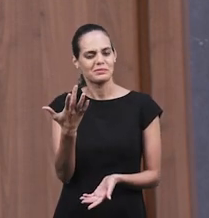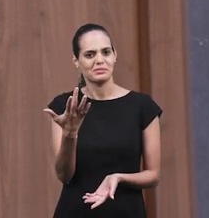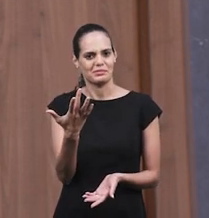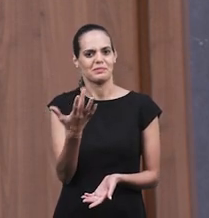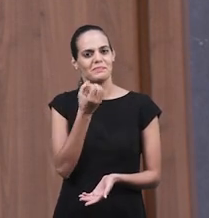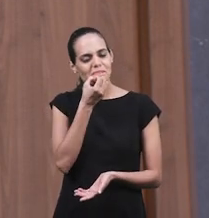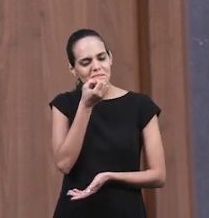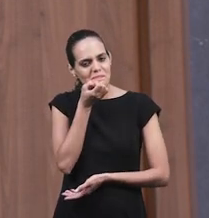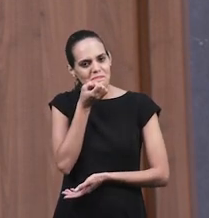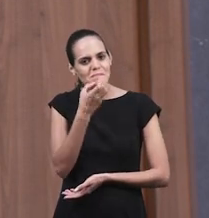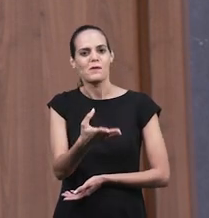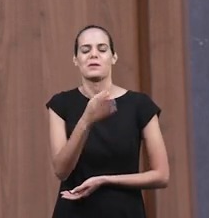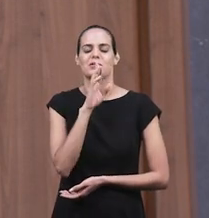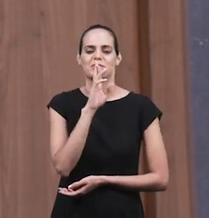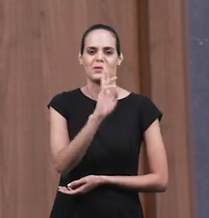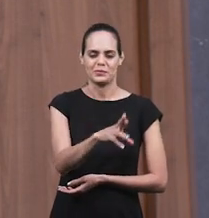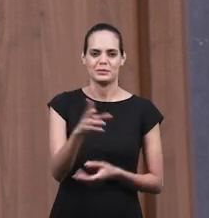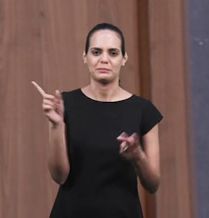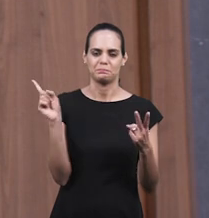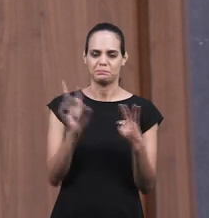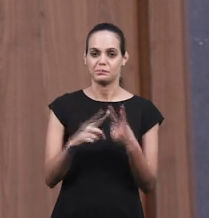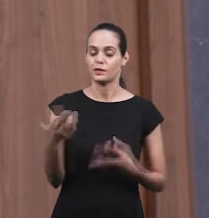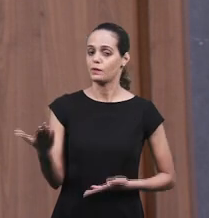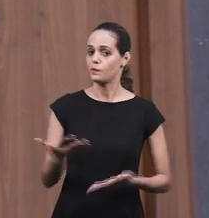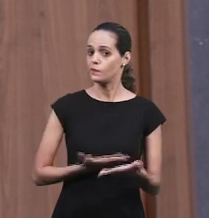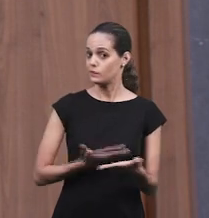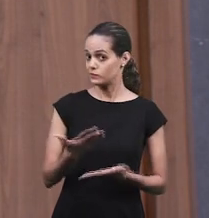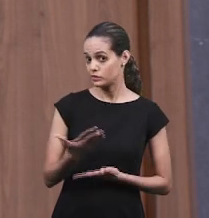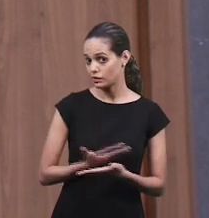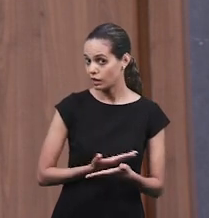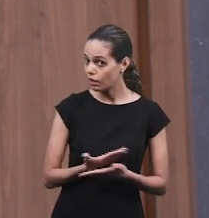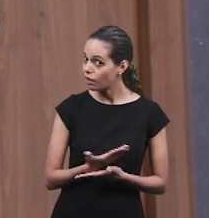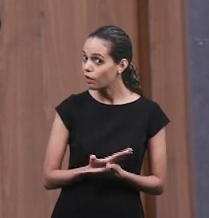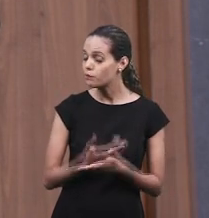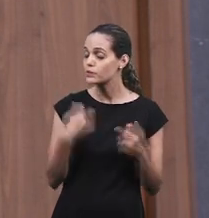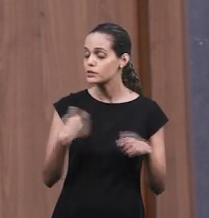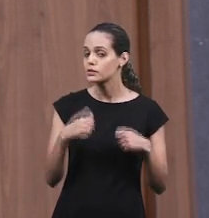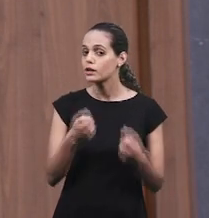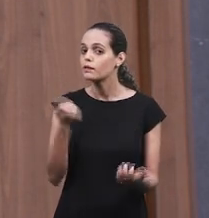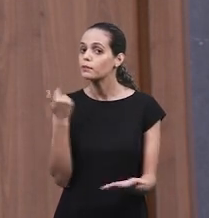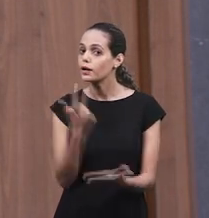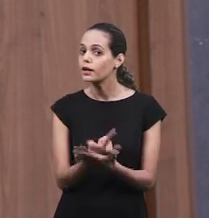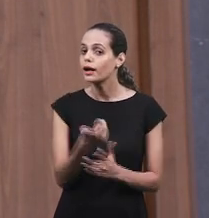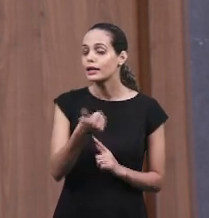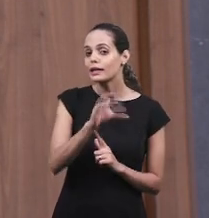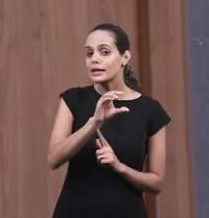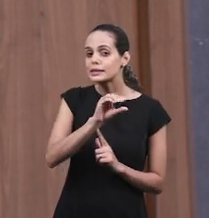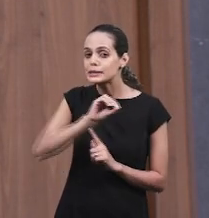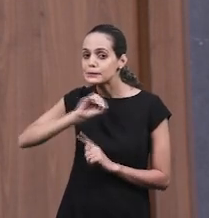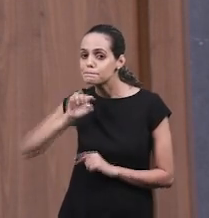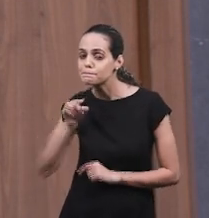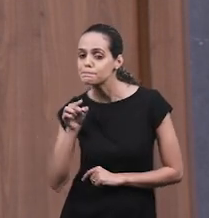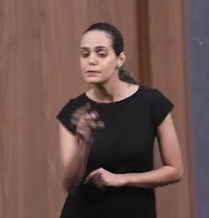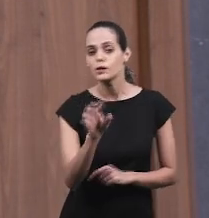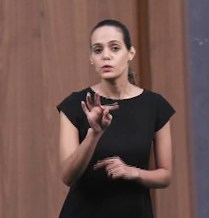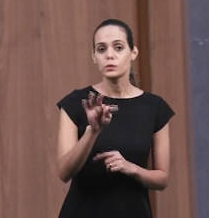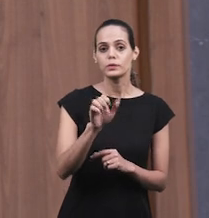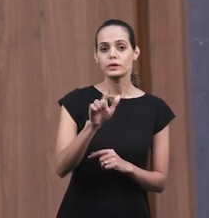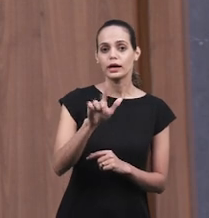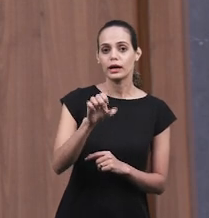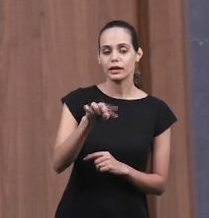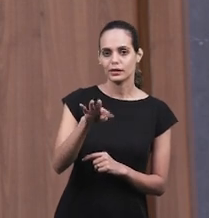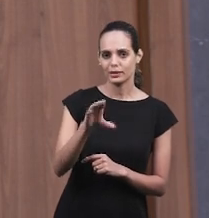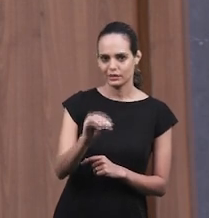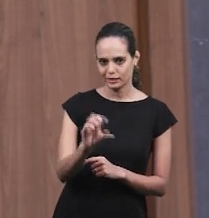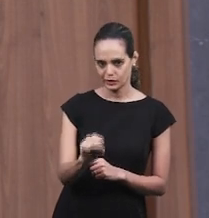e claramente que a resposta foi o servo que devia 10.000 talentos. Também a Sara.